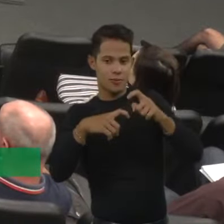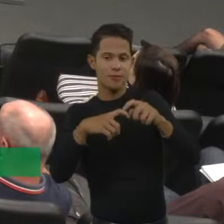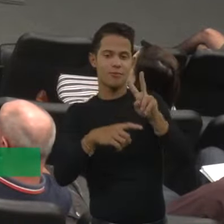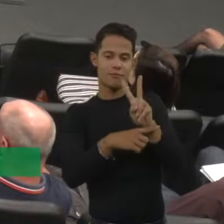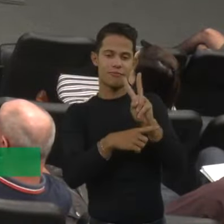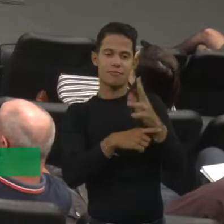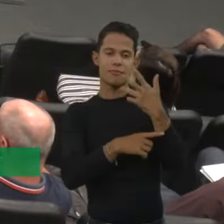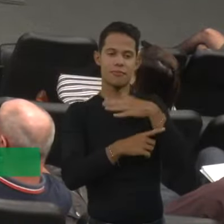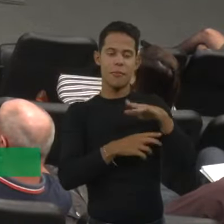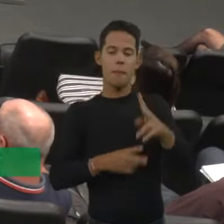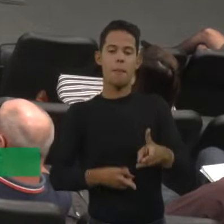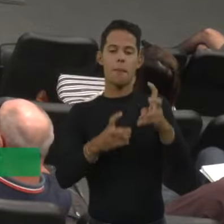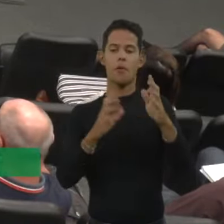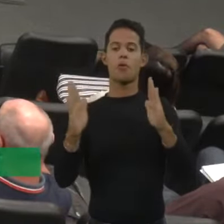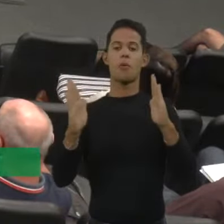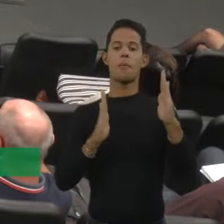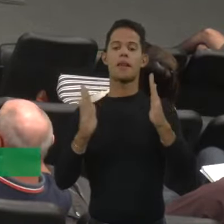já no período gestacional.